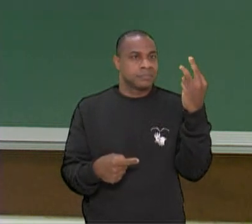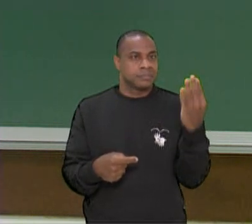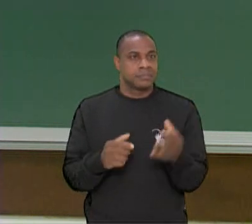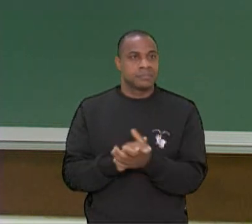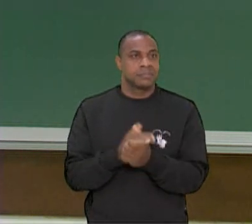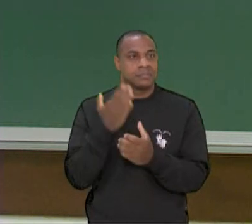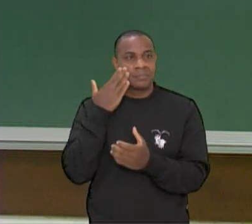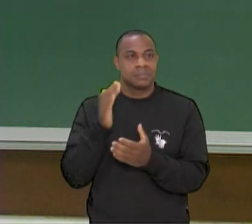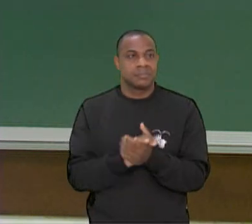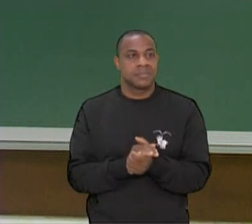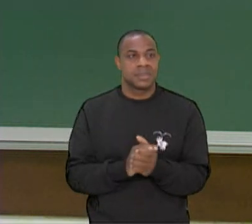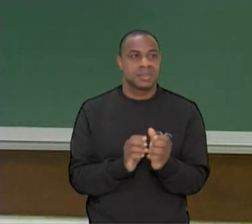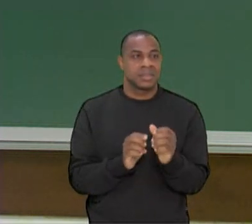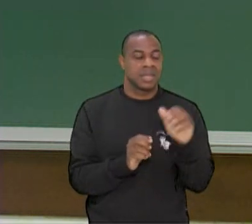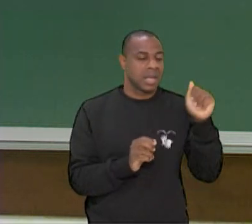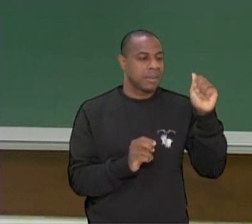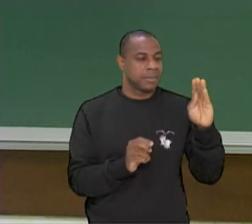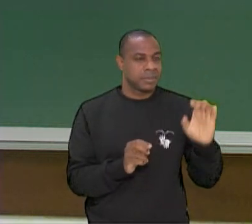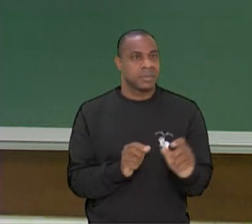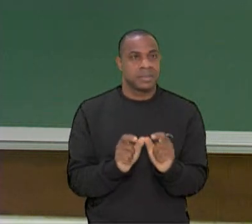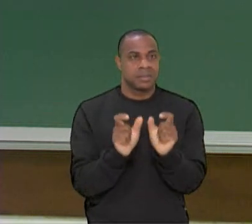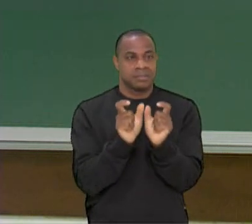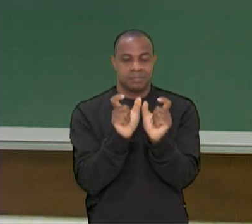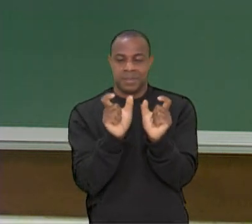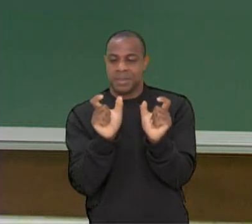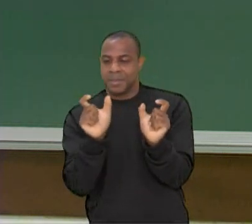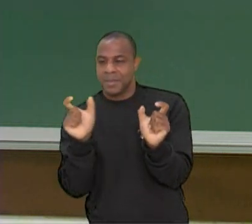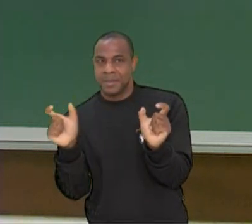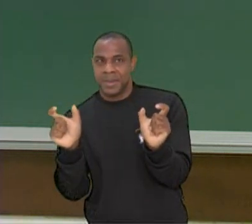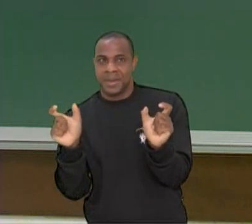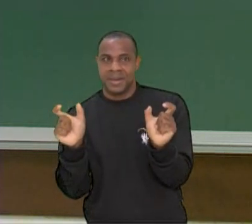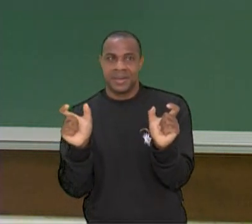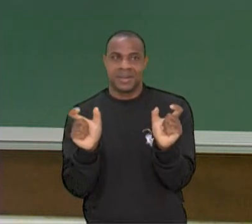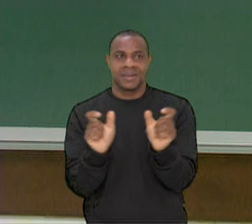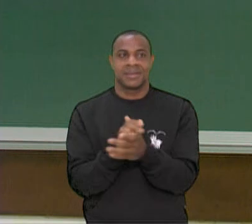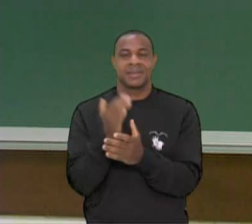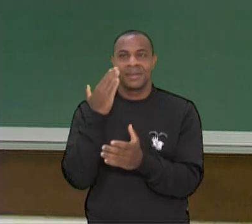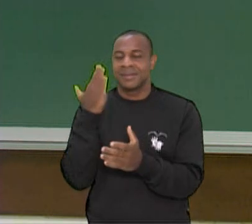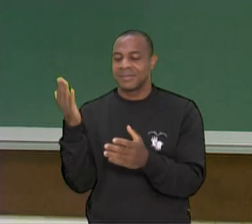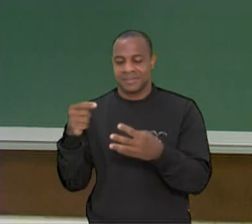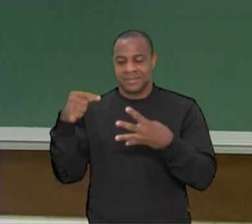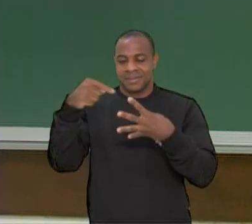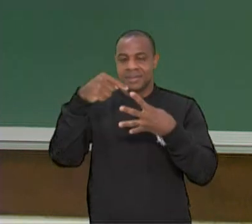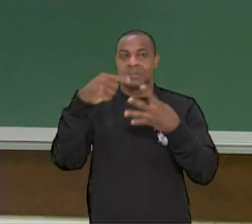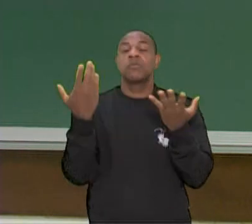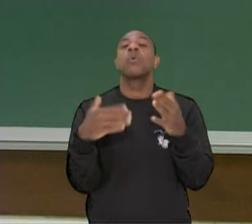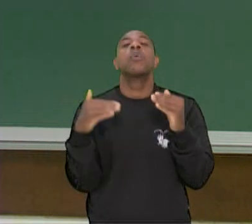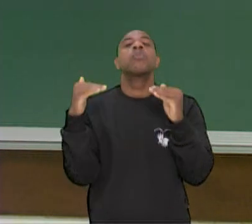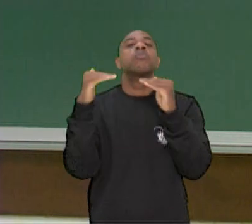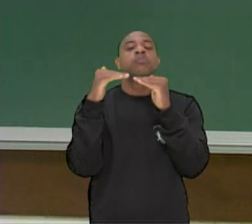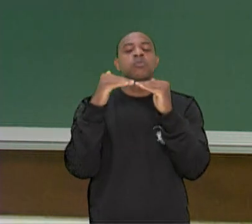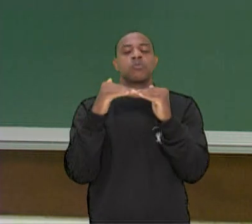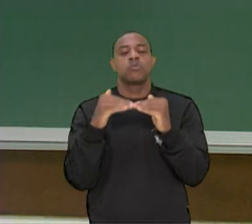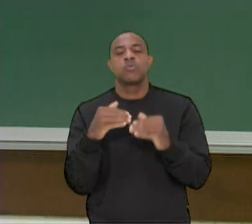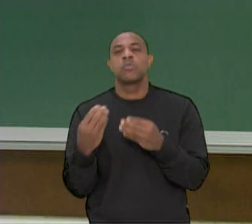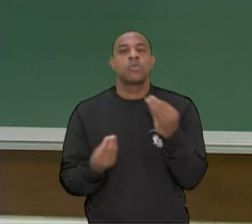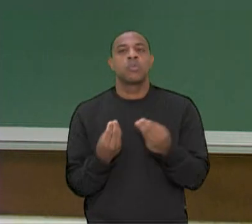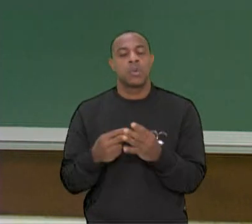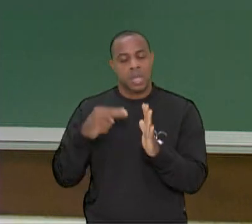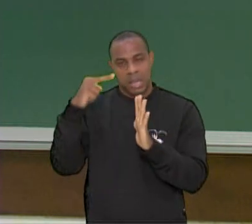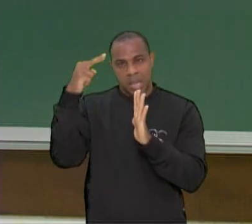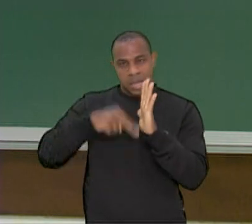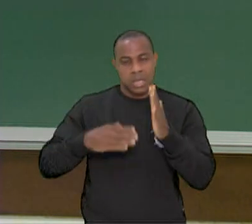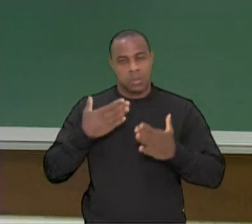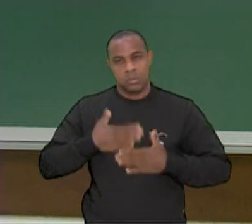anexa, anexas, anexo, né? Frescos, frescas, necessário, necessárias. E aí, leia com calma